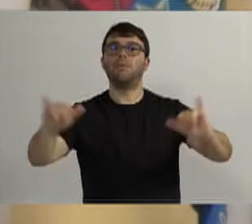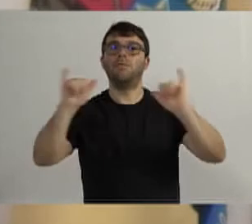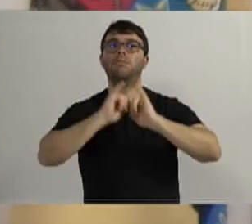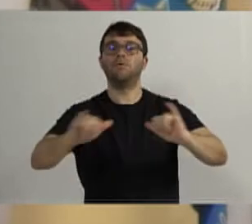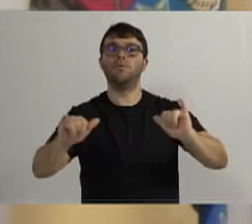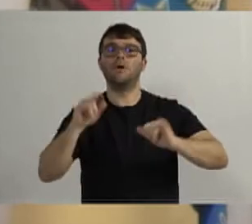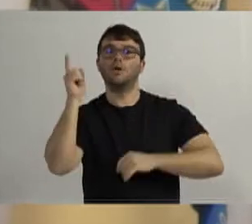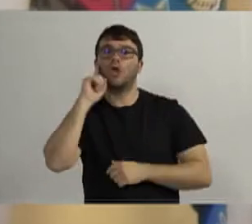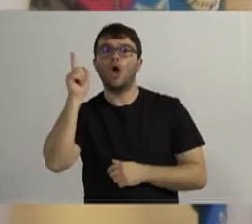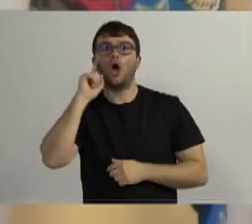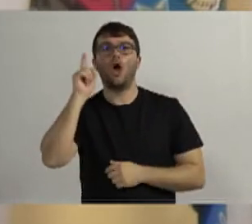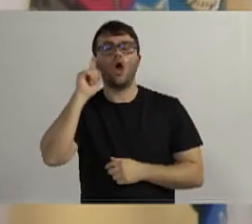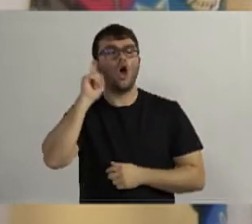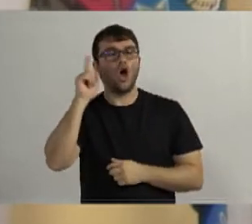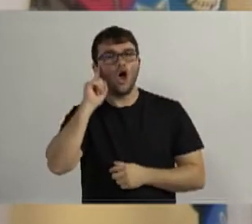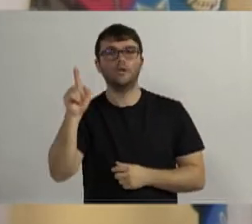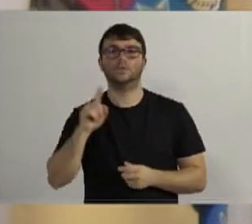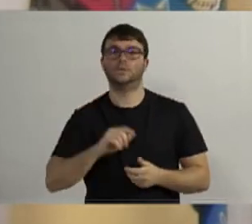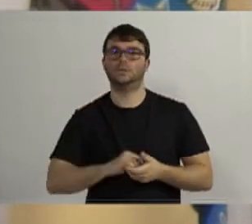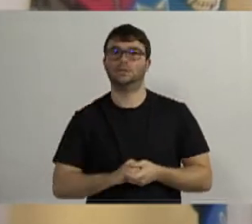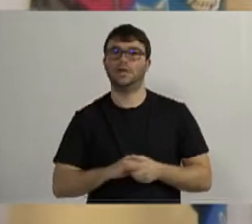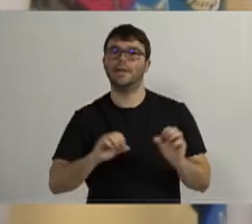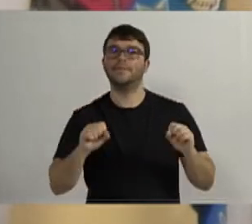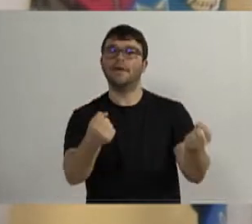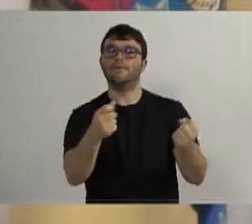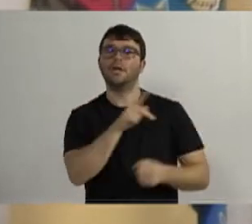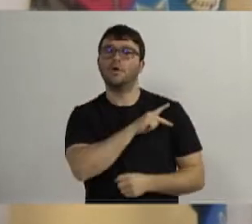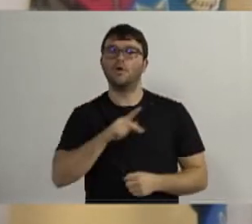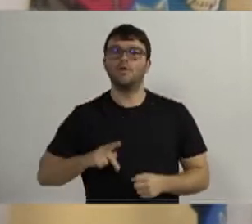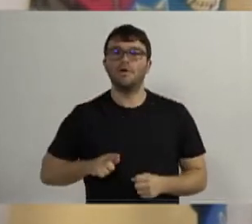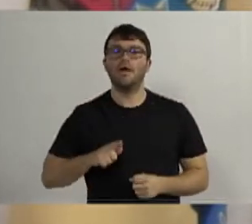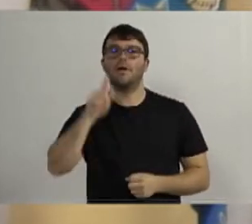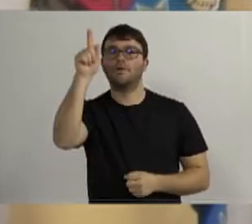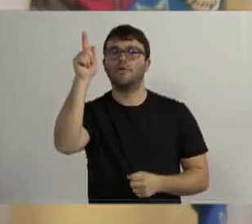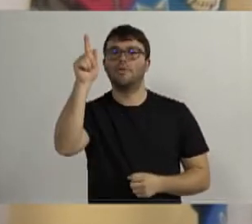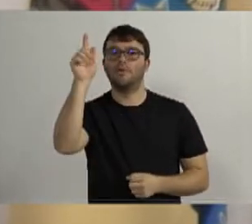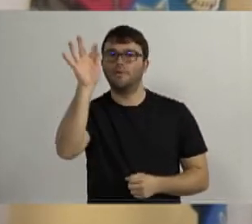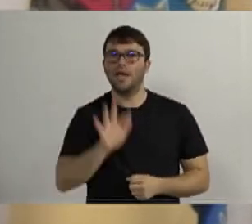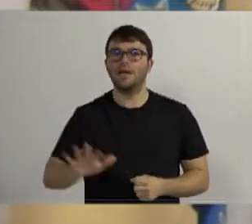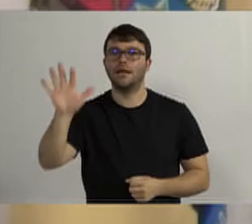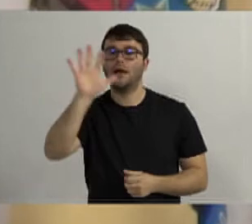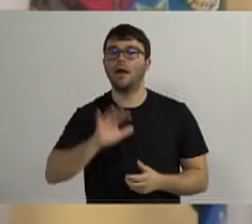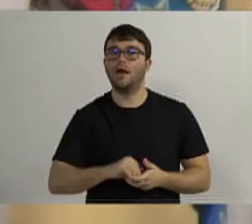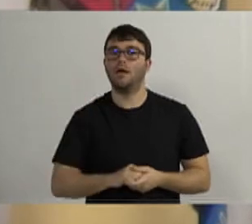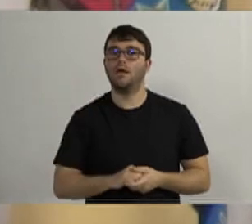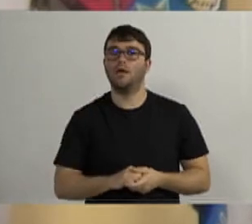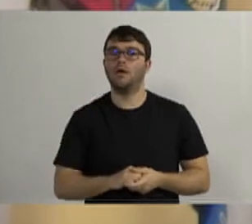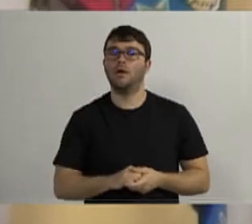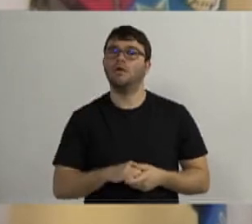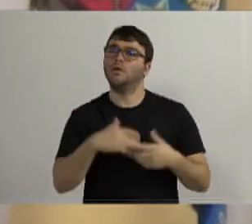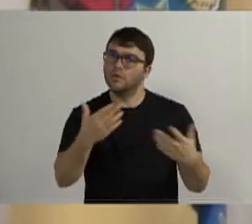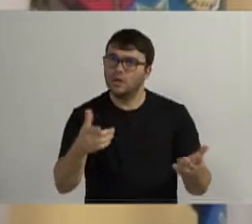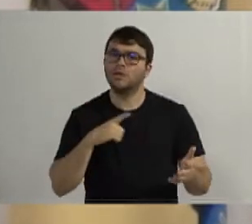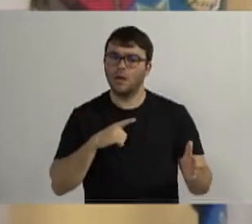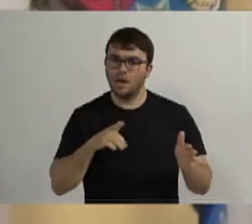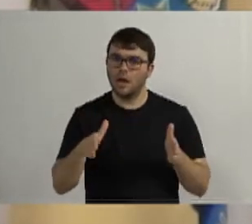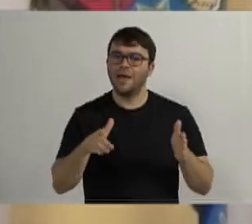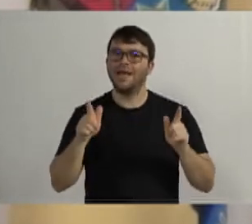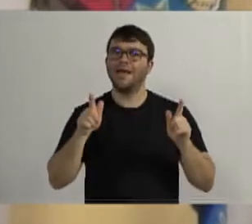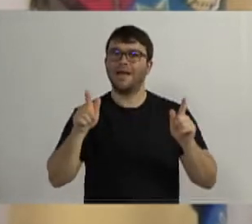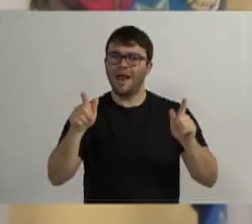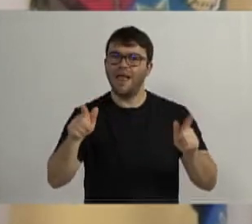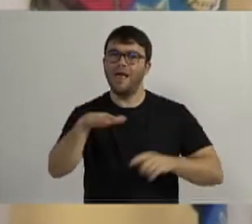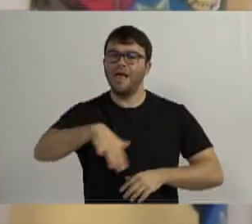diariamente muitas vezes defendendo o governo federal inclusive fez durante a greve dos